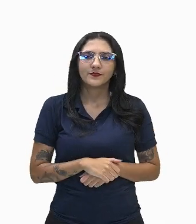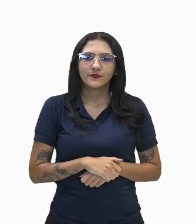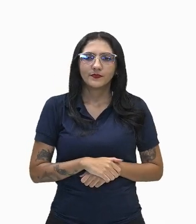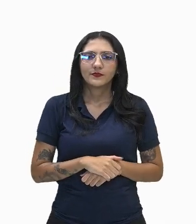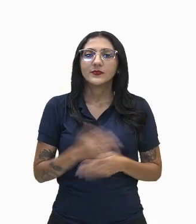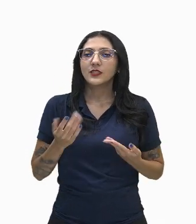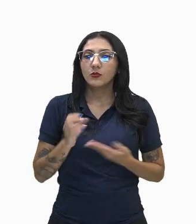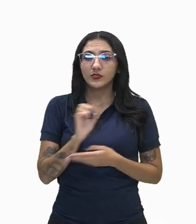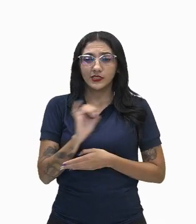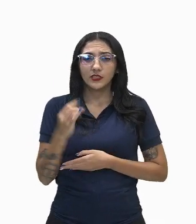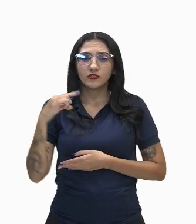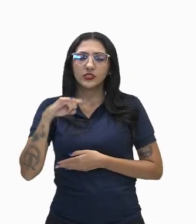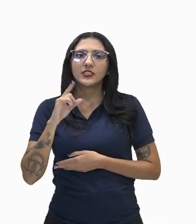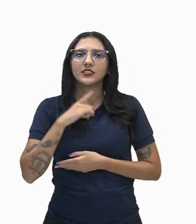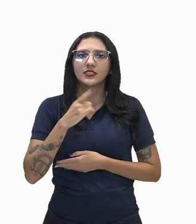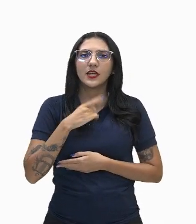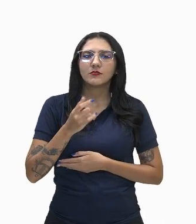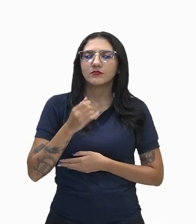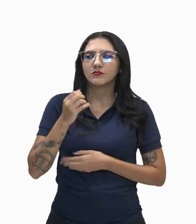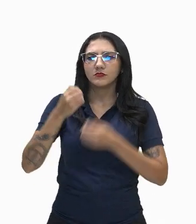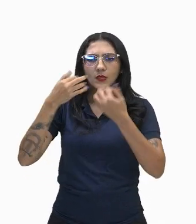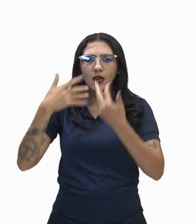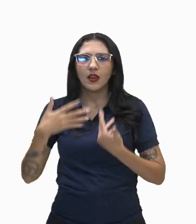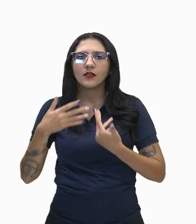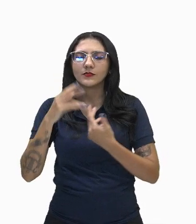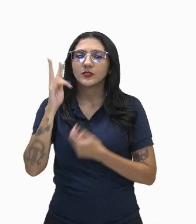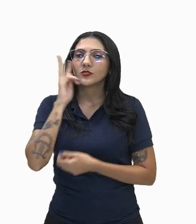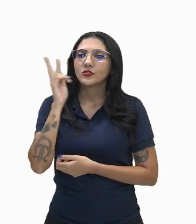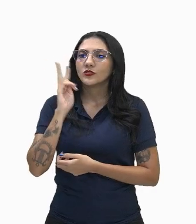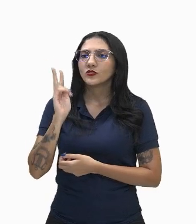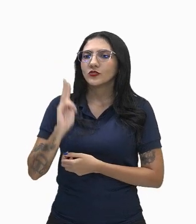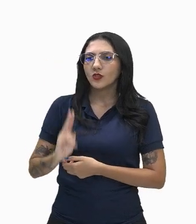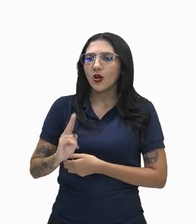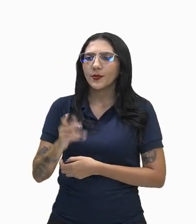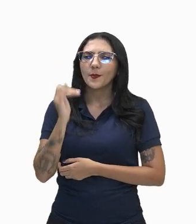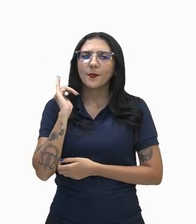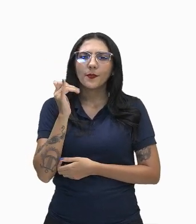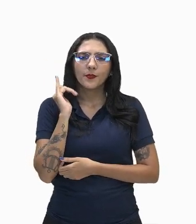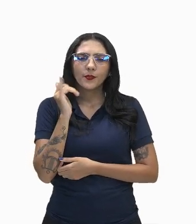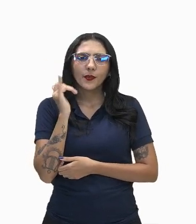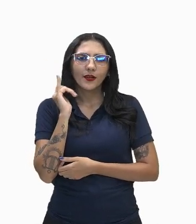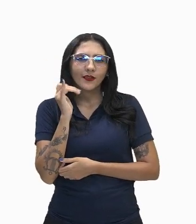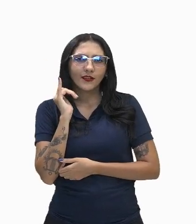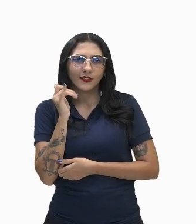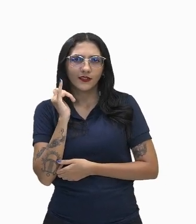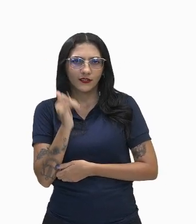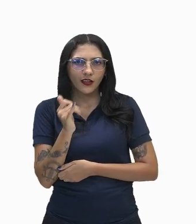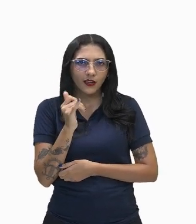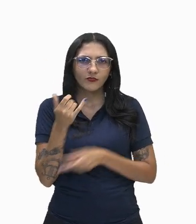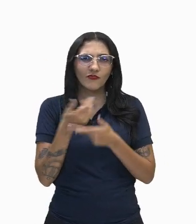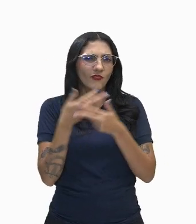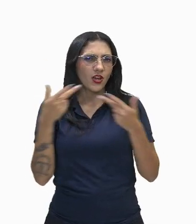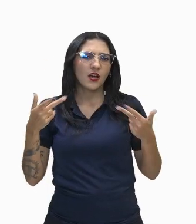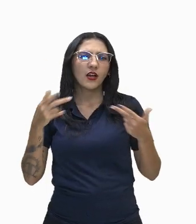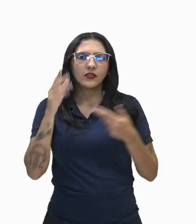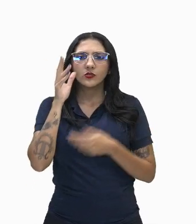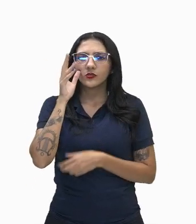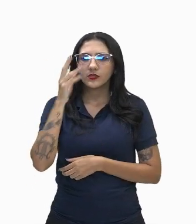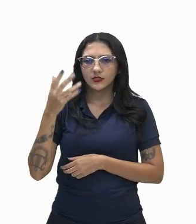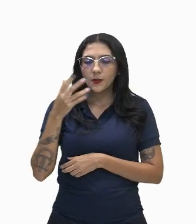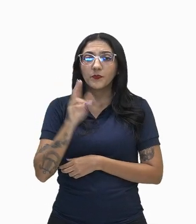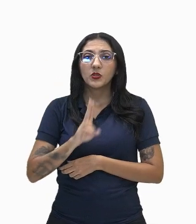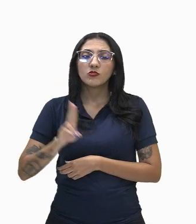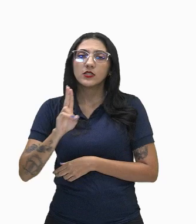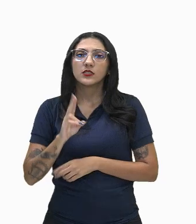você contar uma história, narrar um episódio, algo que aconteceu, sendo real